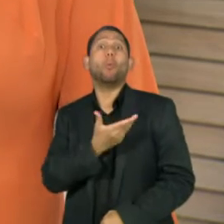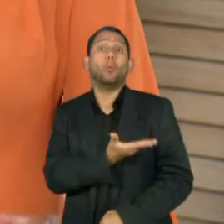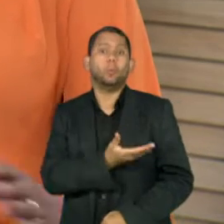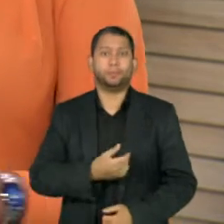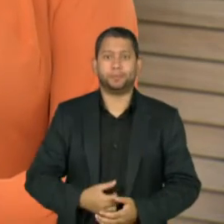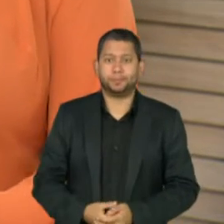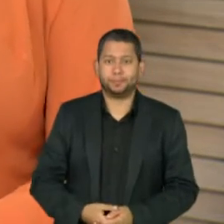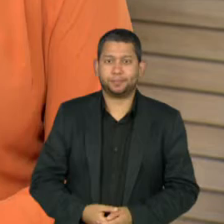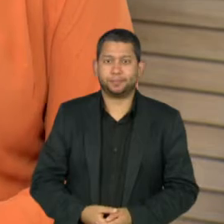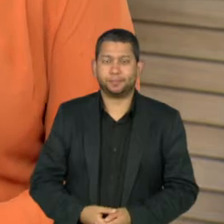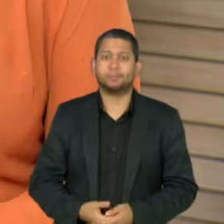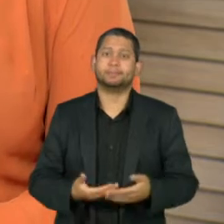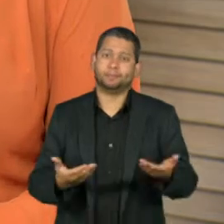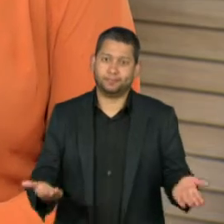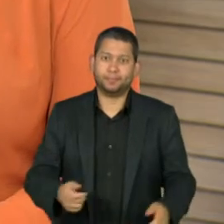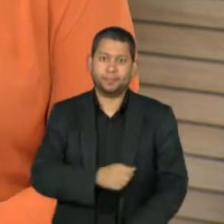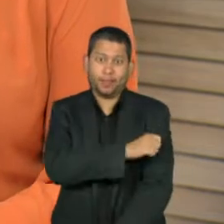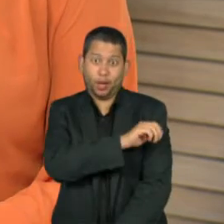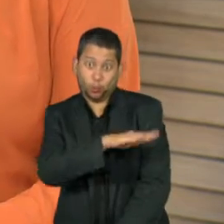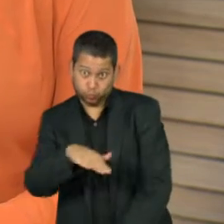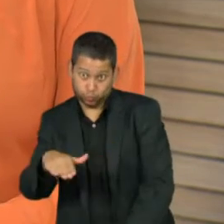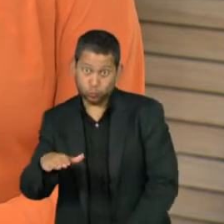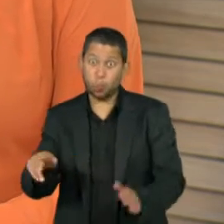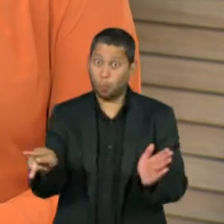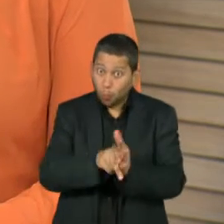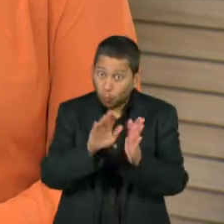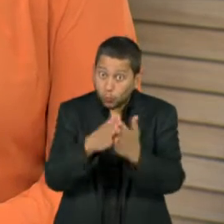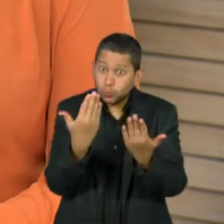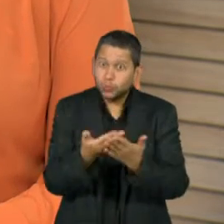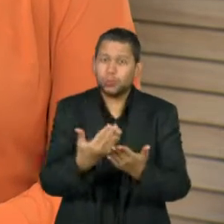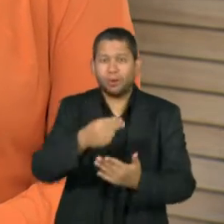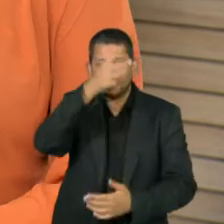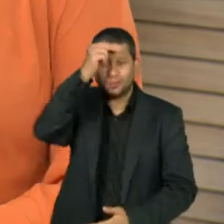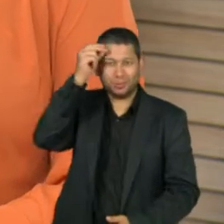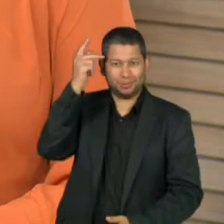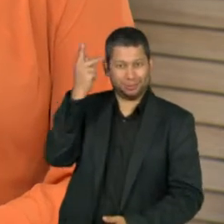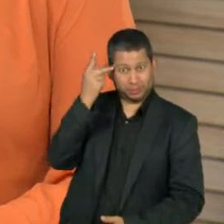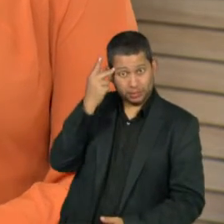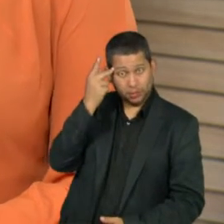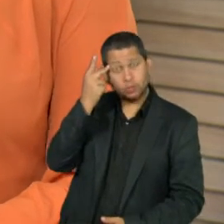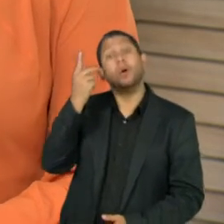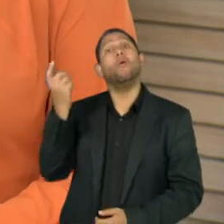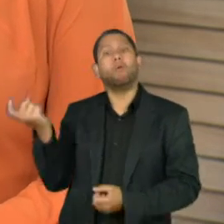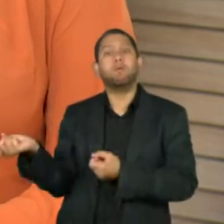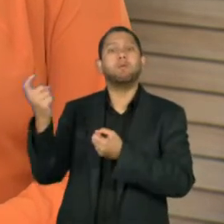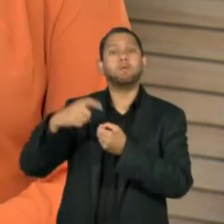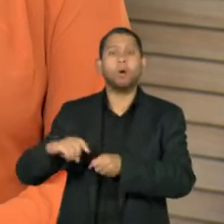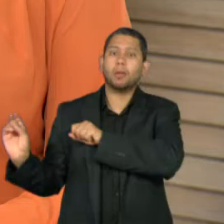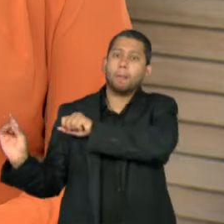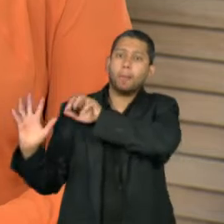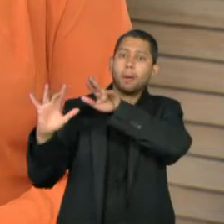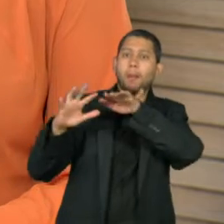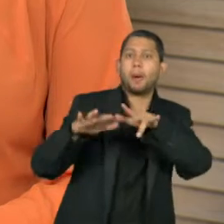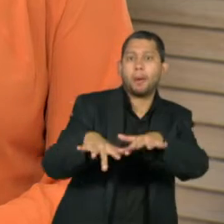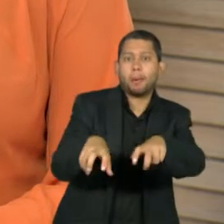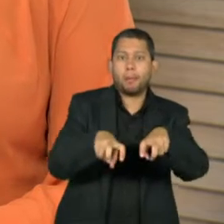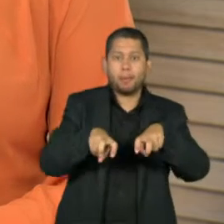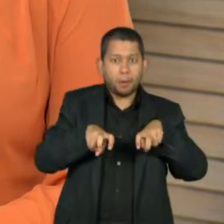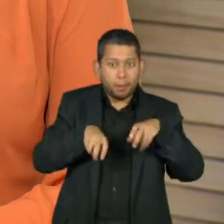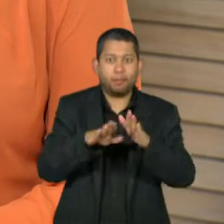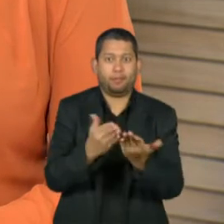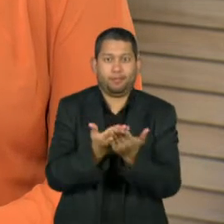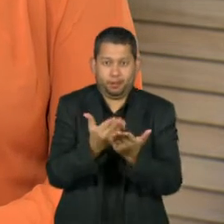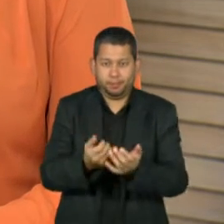E os alunos da rede municipal de São Paulo voltaram às aulas nesta segunda-feira. Por enquanto, a Secretaria Municipal não